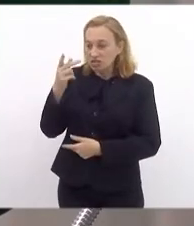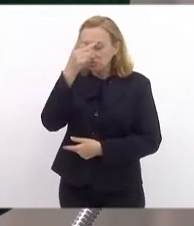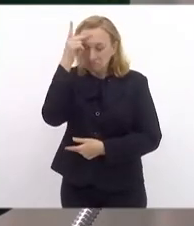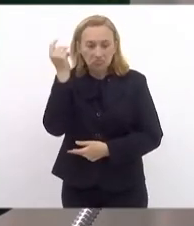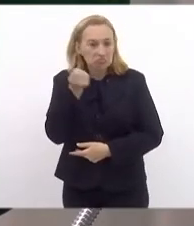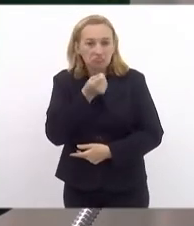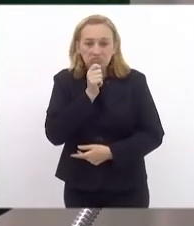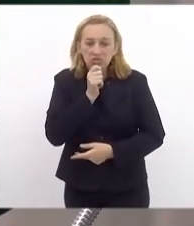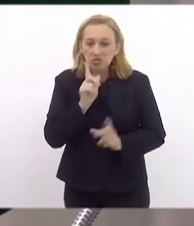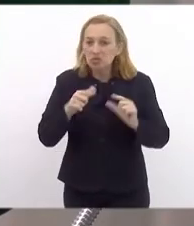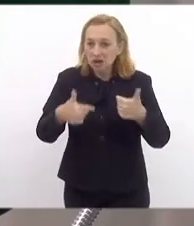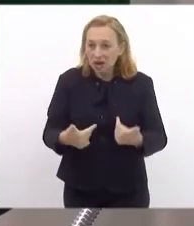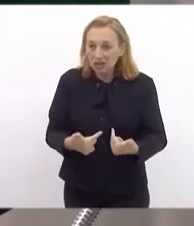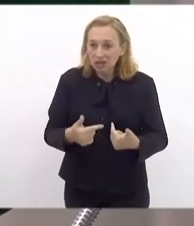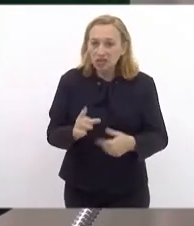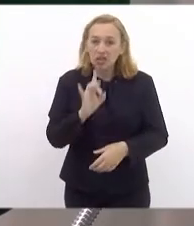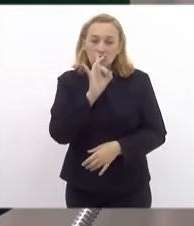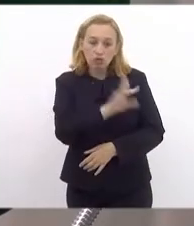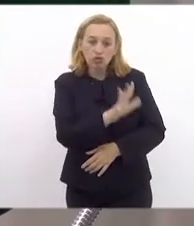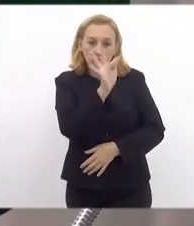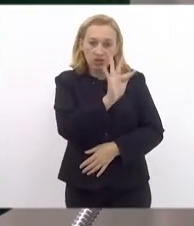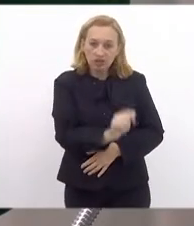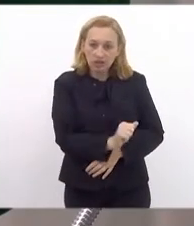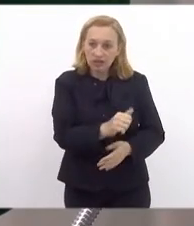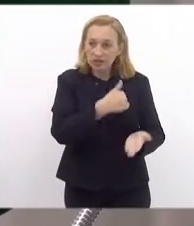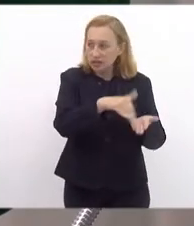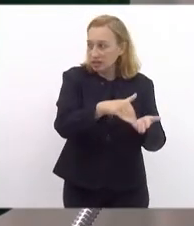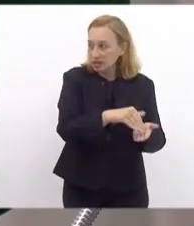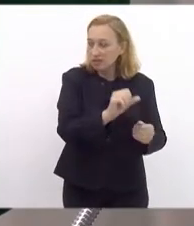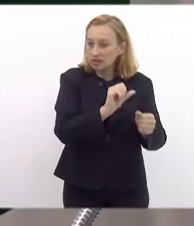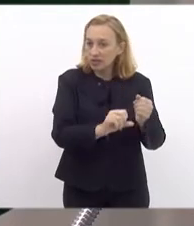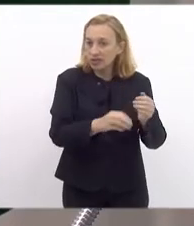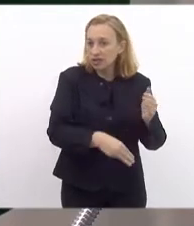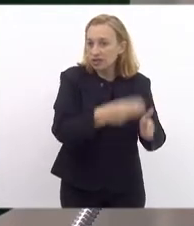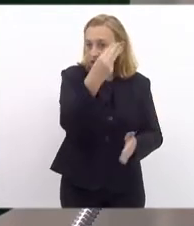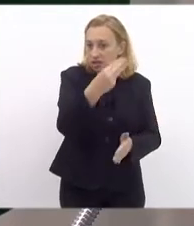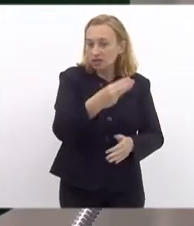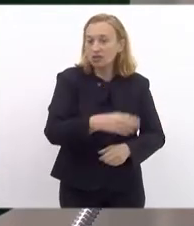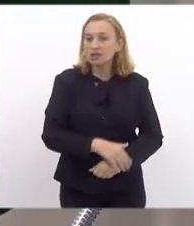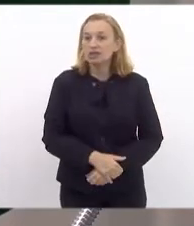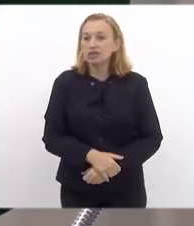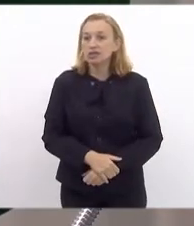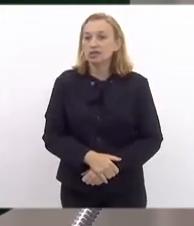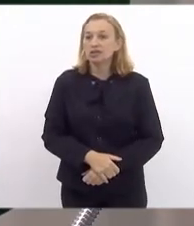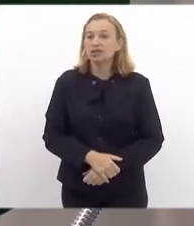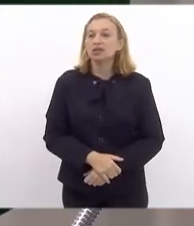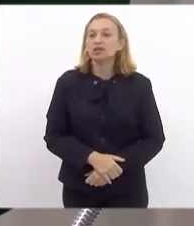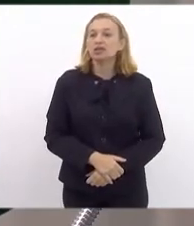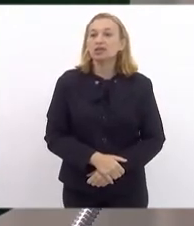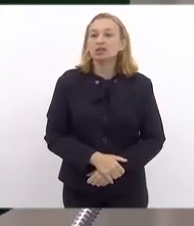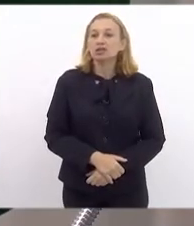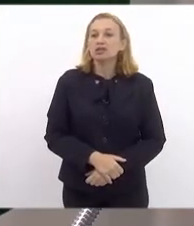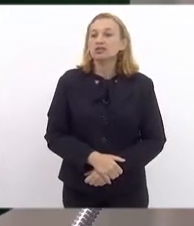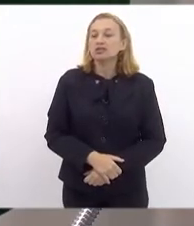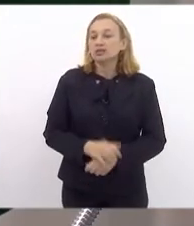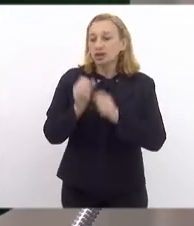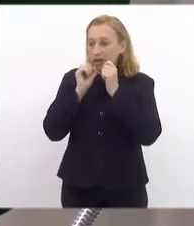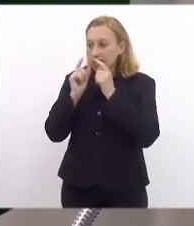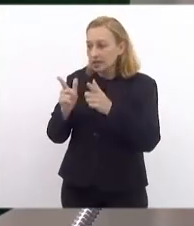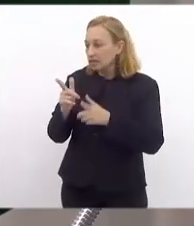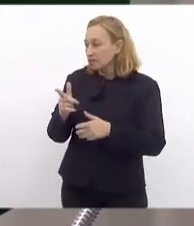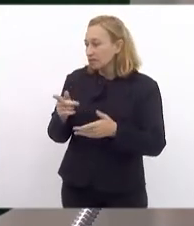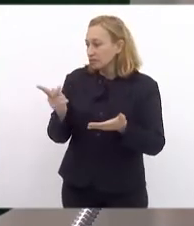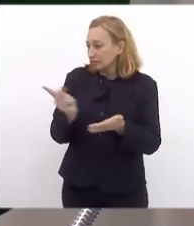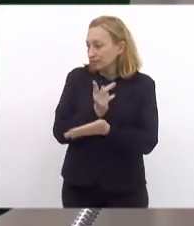e a última que a Fazenda fez por três vezes já foi alvo da minha crítica porque